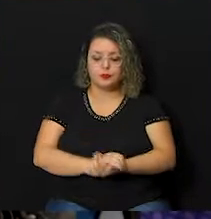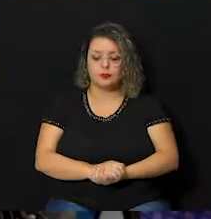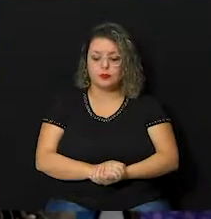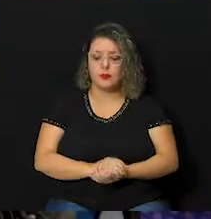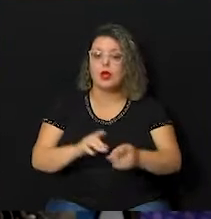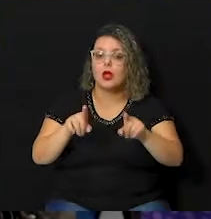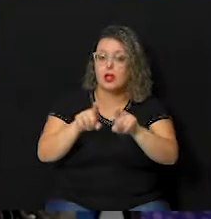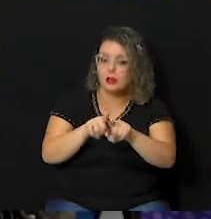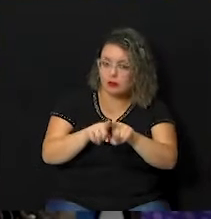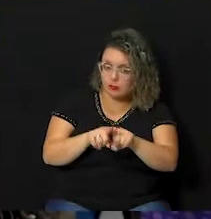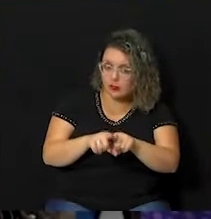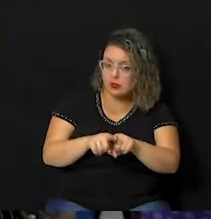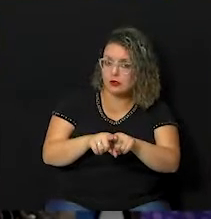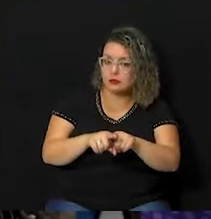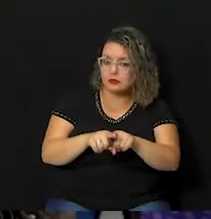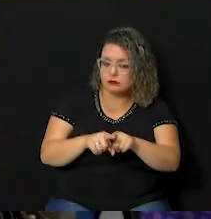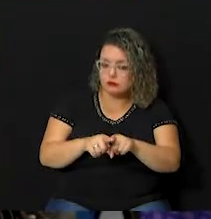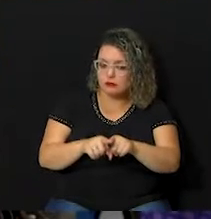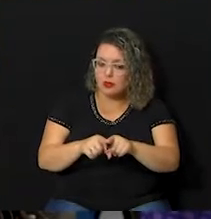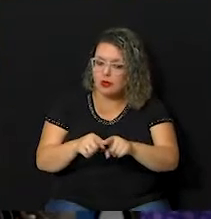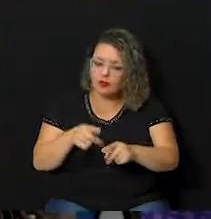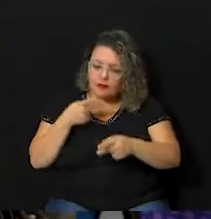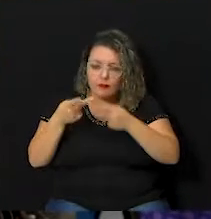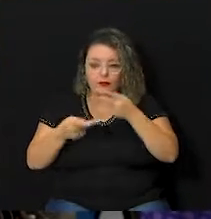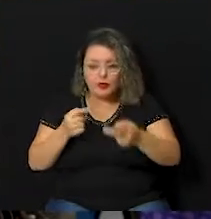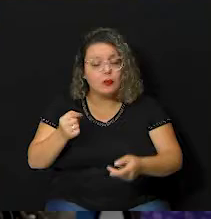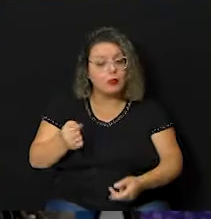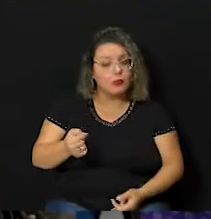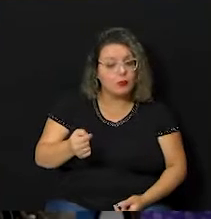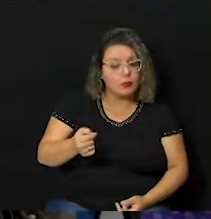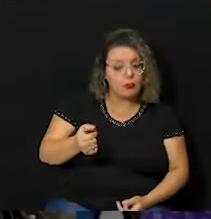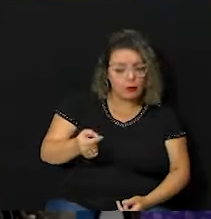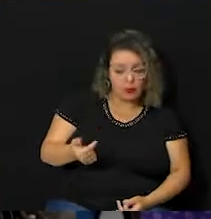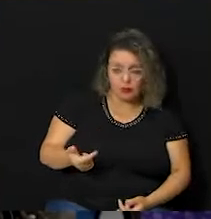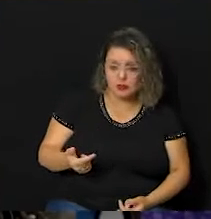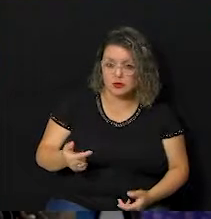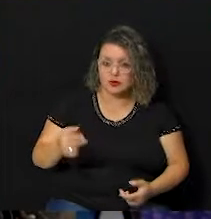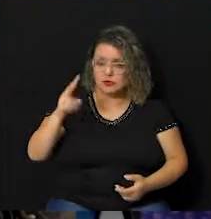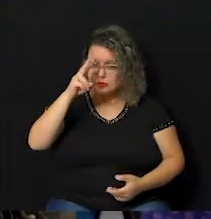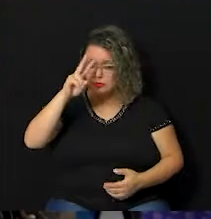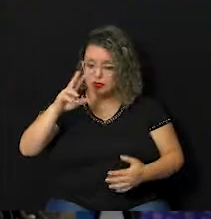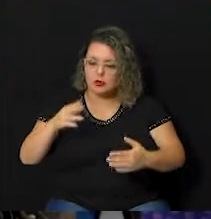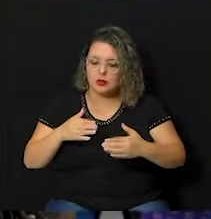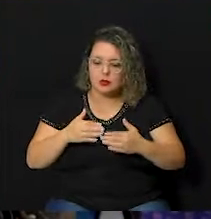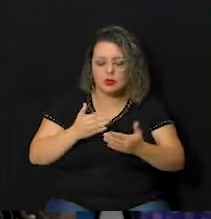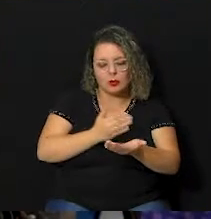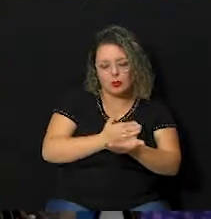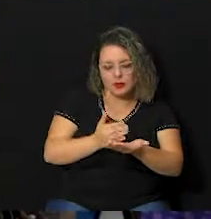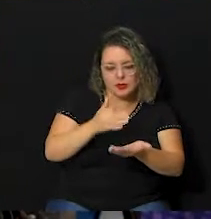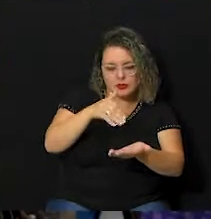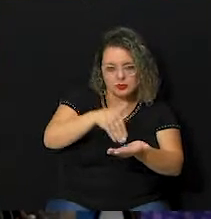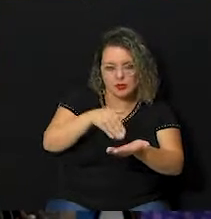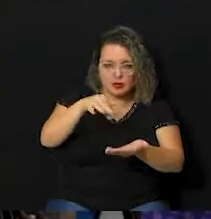ele também, como eu disse, tangencia um pouco, mas são histórias fechadas, tá?